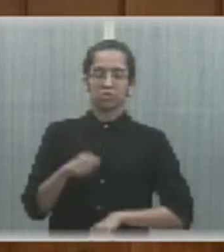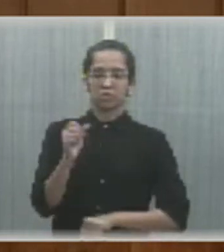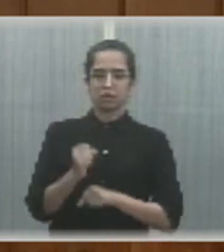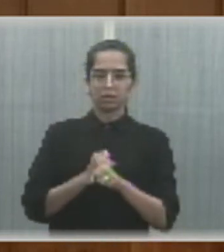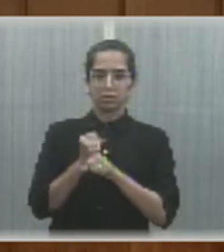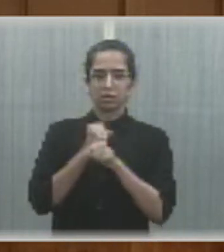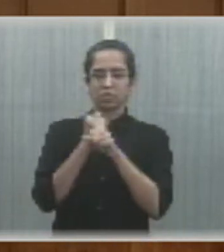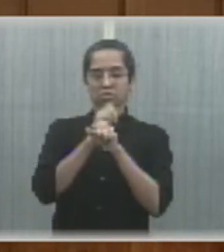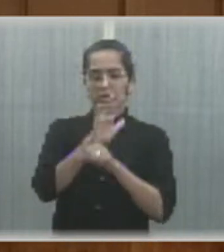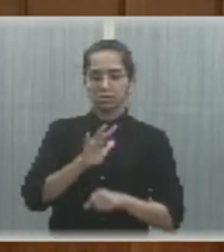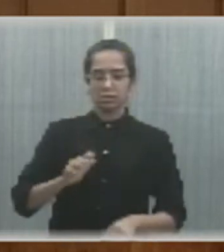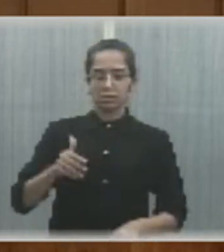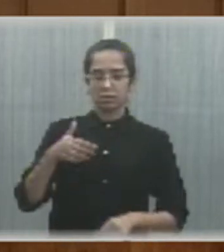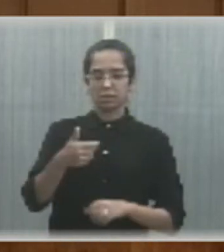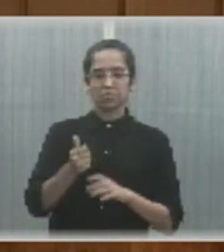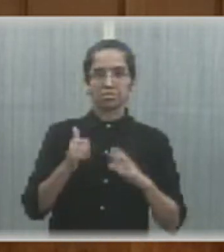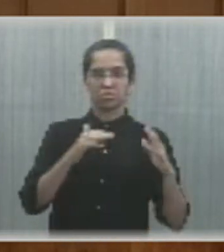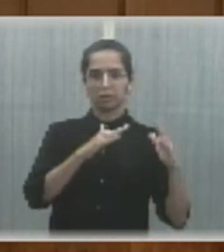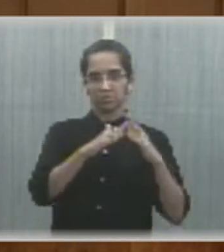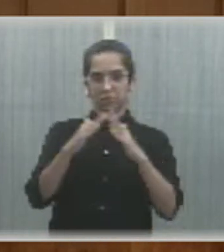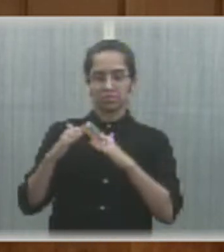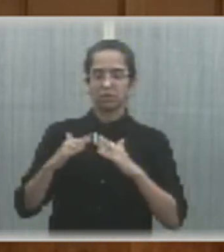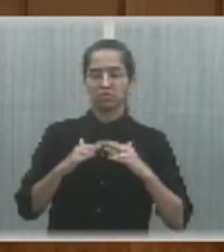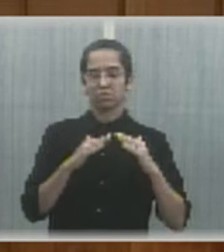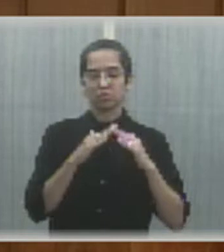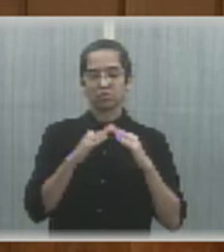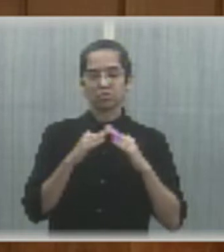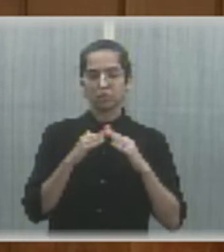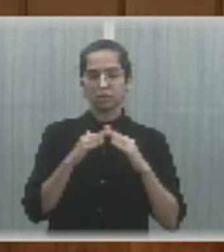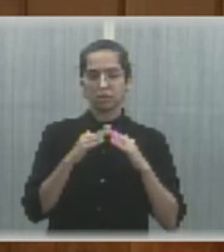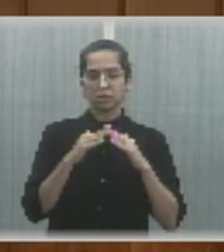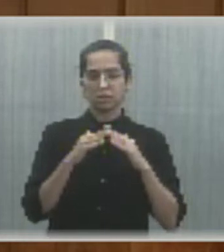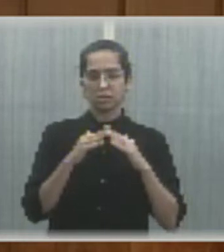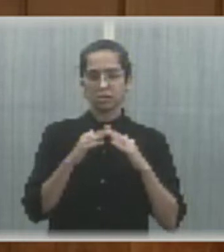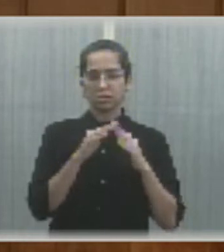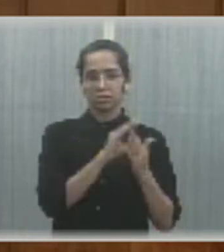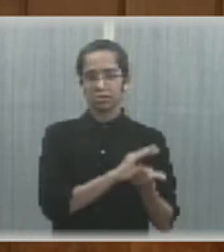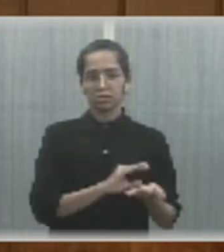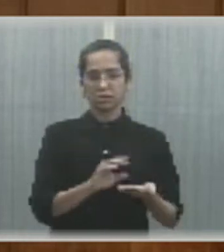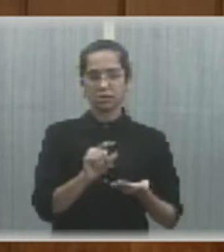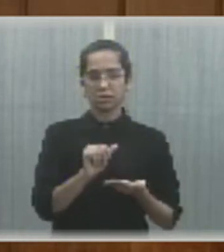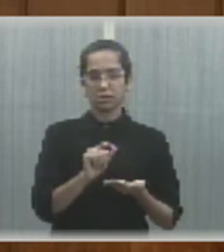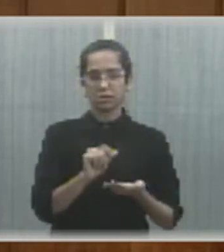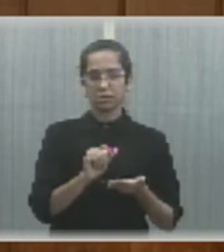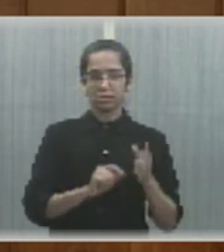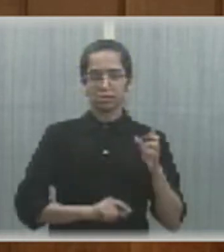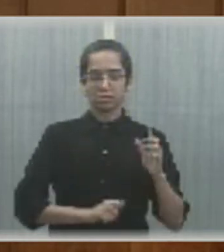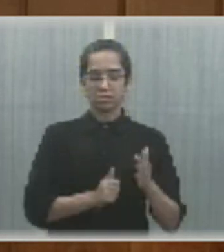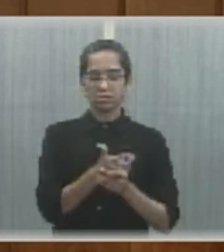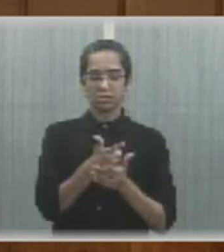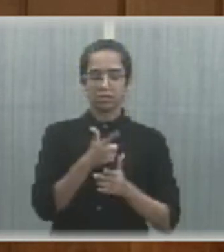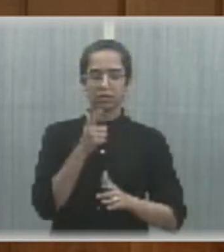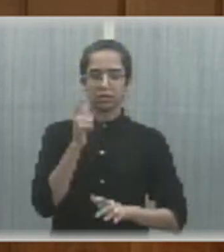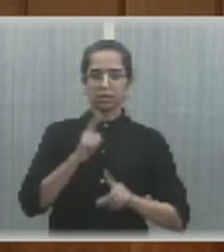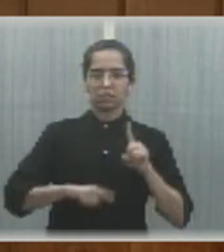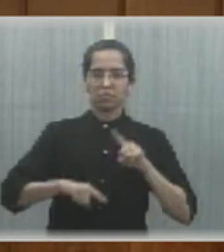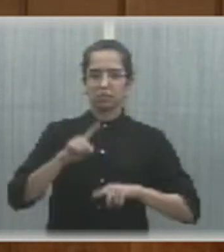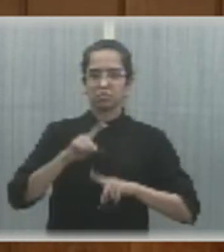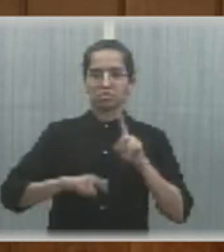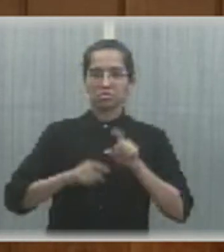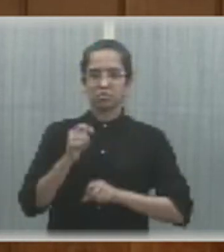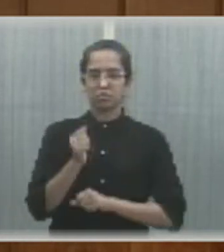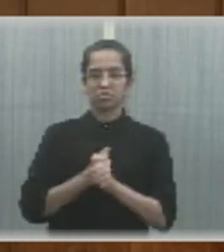melhoria de unidades habitacionais por meio do financiamento de materiais de